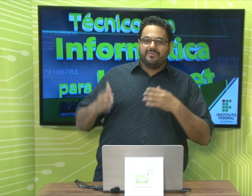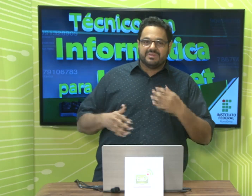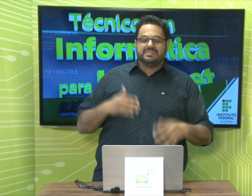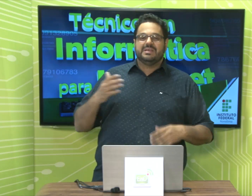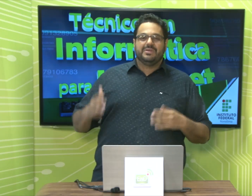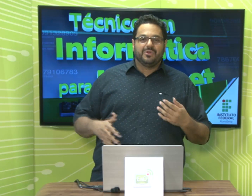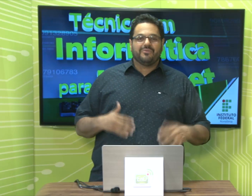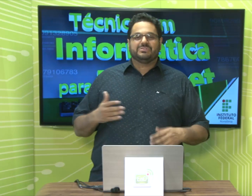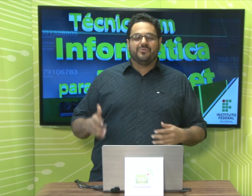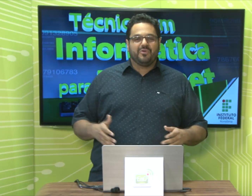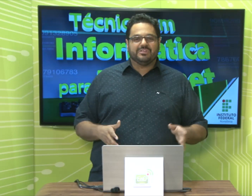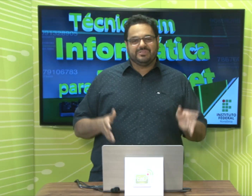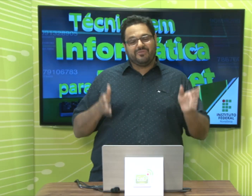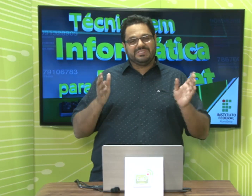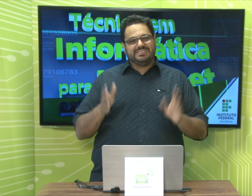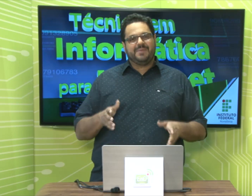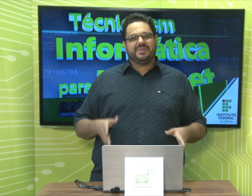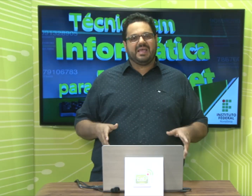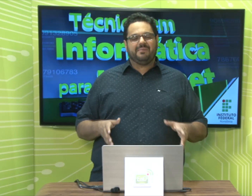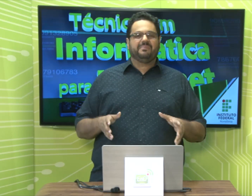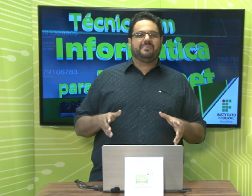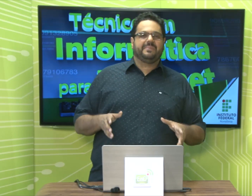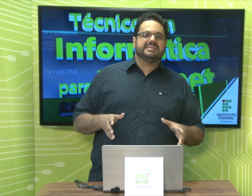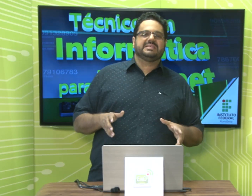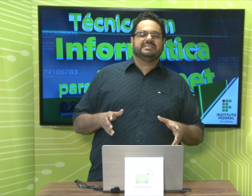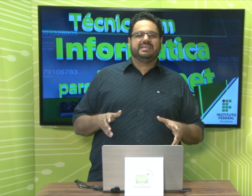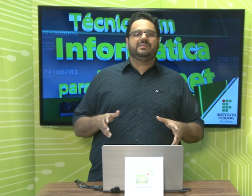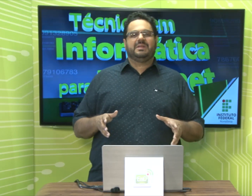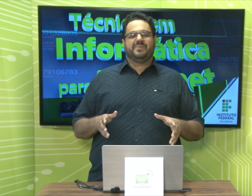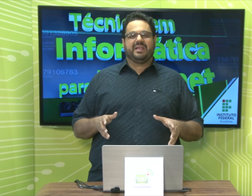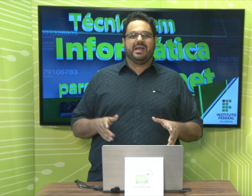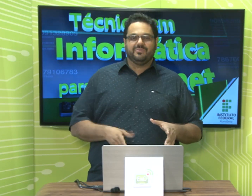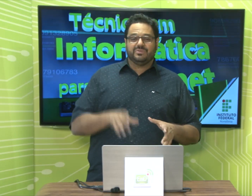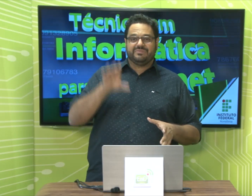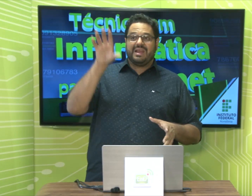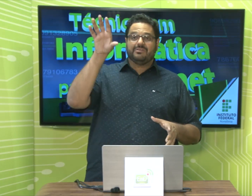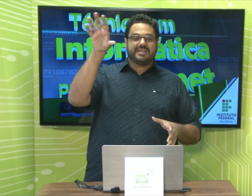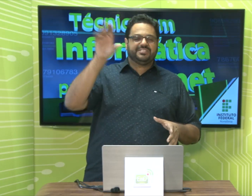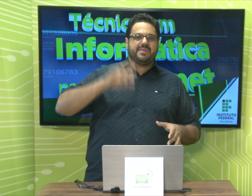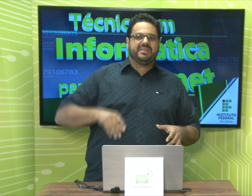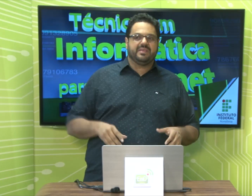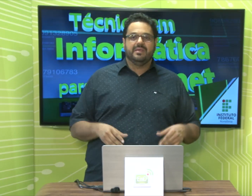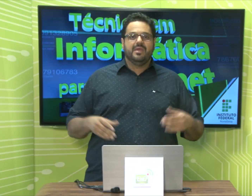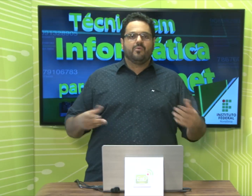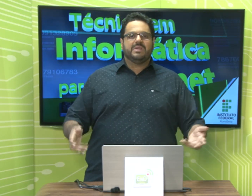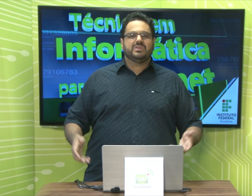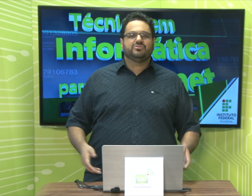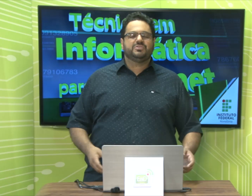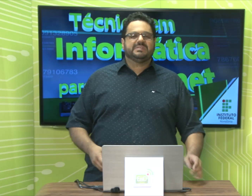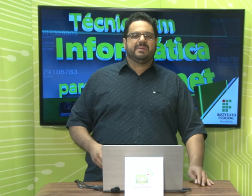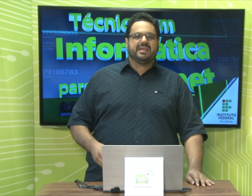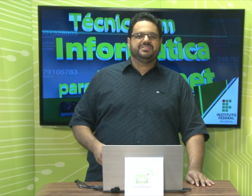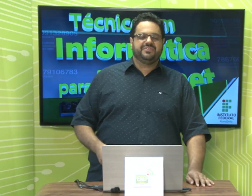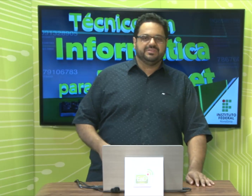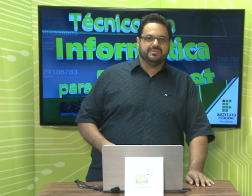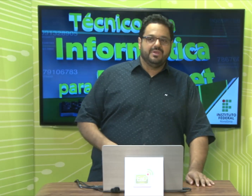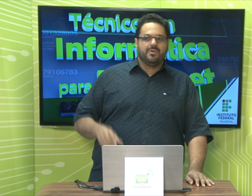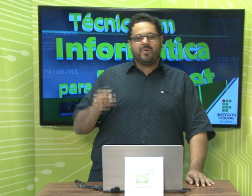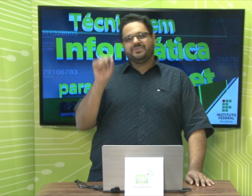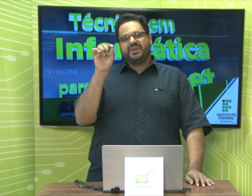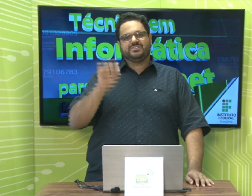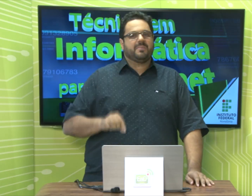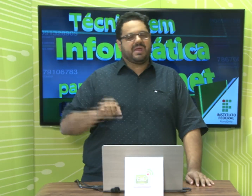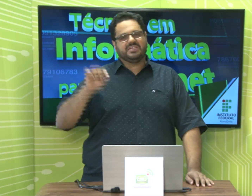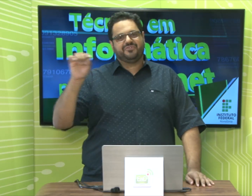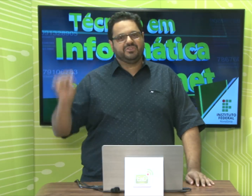tendo novas configurações. Aí você sempre está pesquisando no mercado, você vai lá no site da AMD, quais são as últimas placas de vídeo?